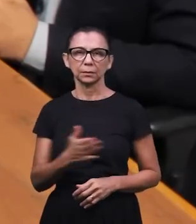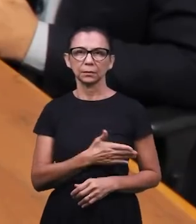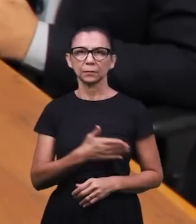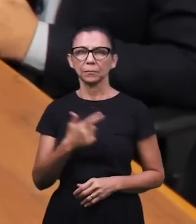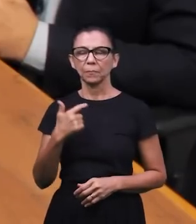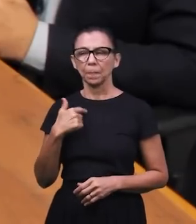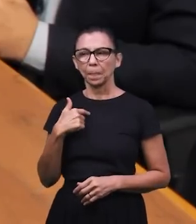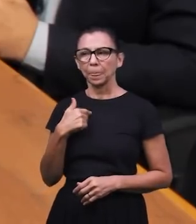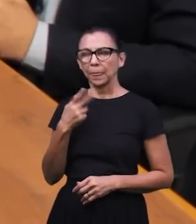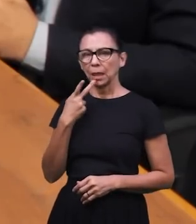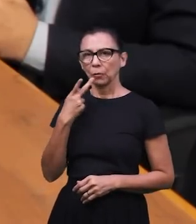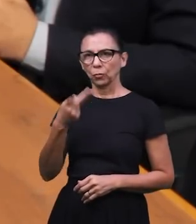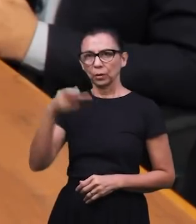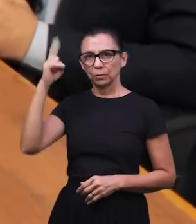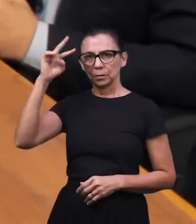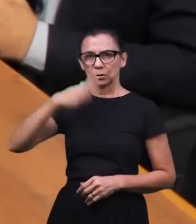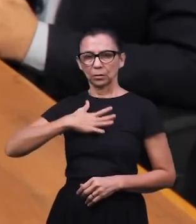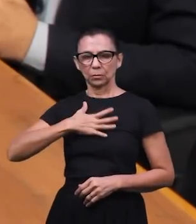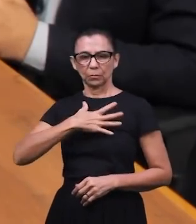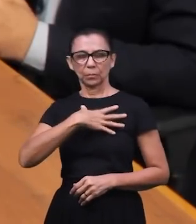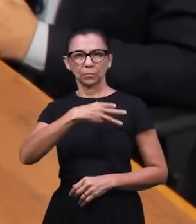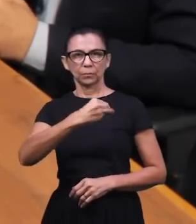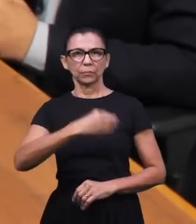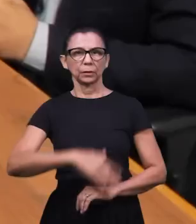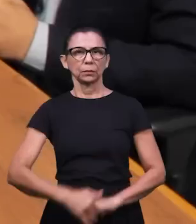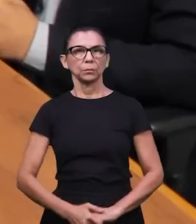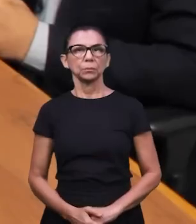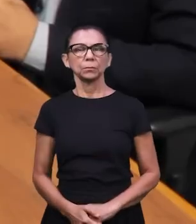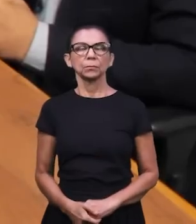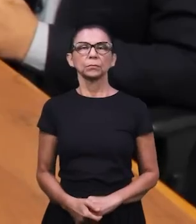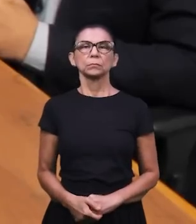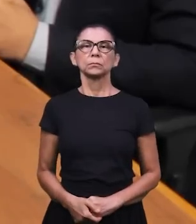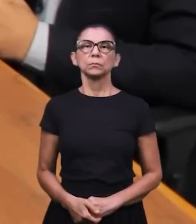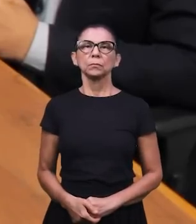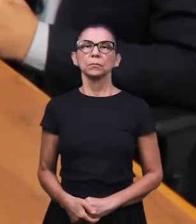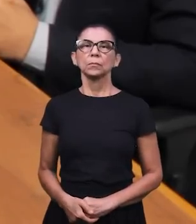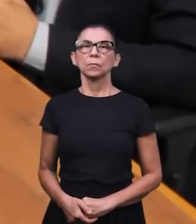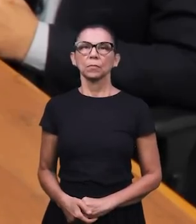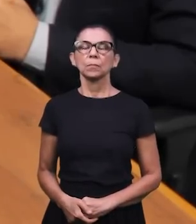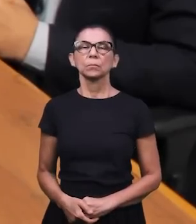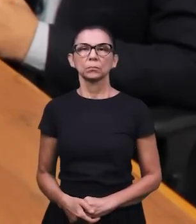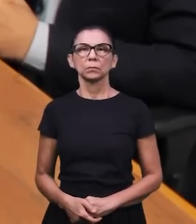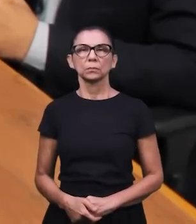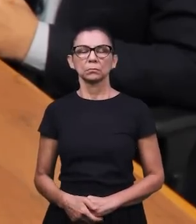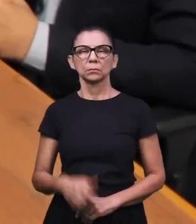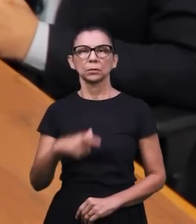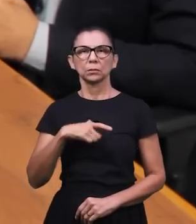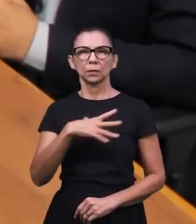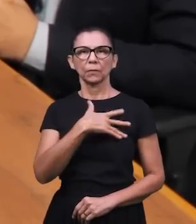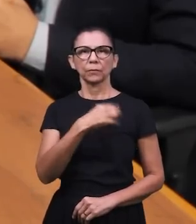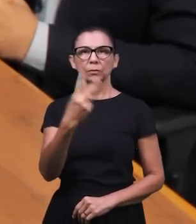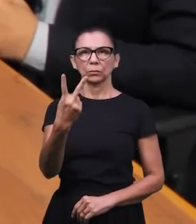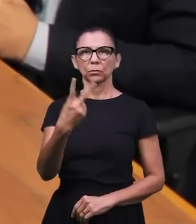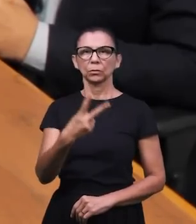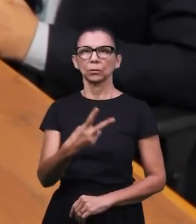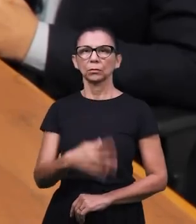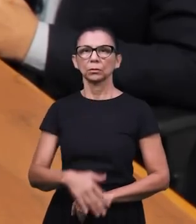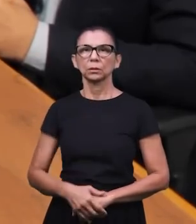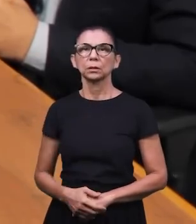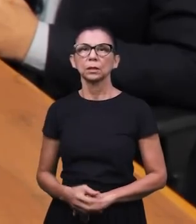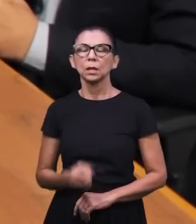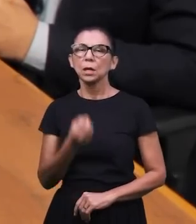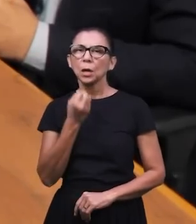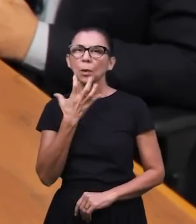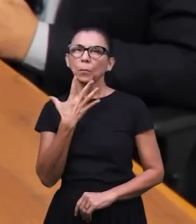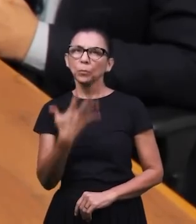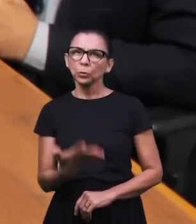goste de contar muita história nossa, mas eu vou contar uma história do meu filho. Meu filho, ele é muito bom, um dos filhos meus, tem 2 filhos, ele era muito bom na